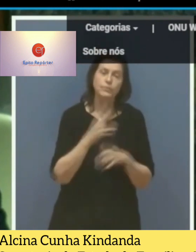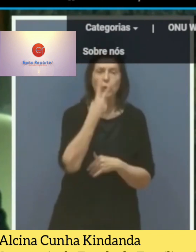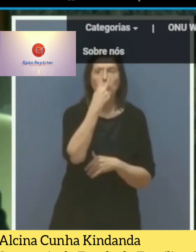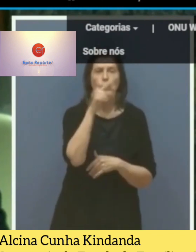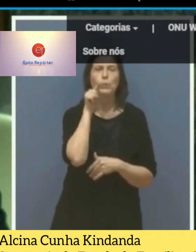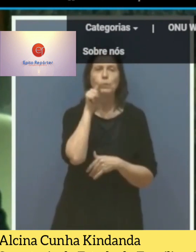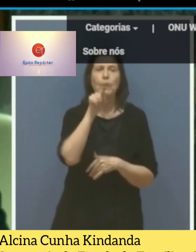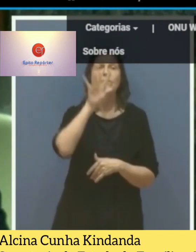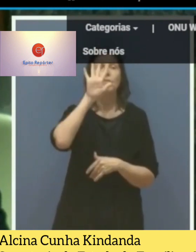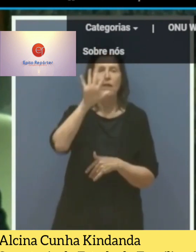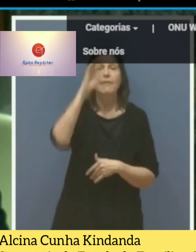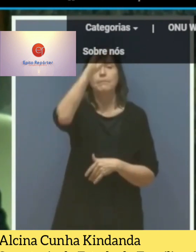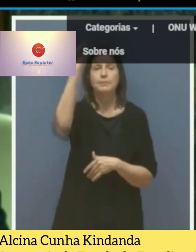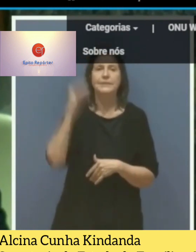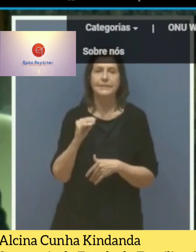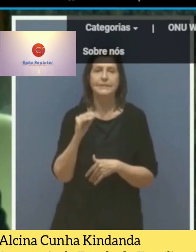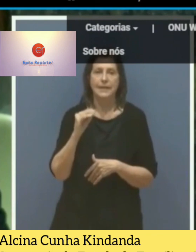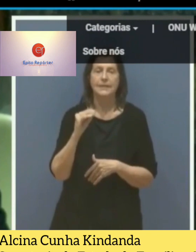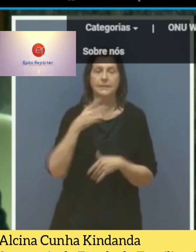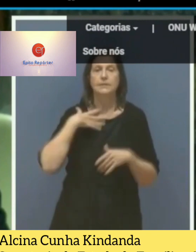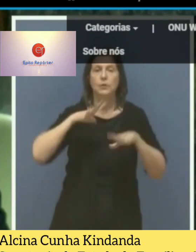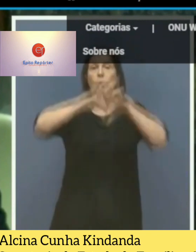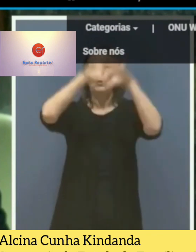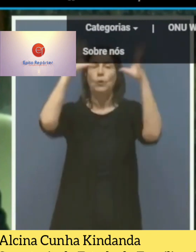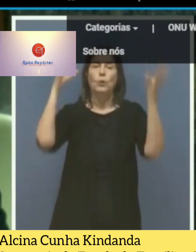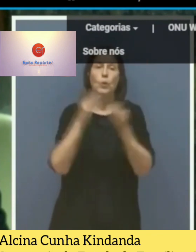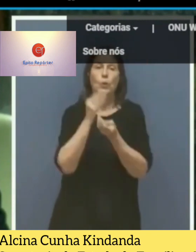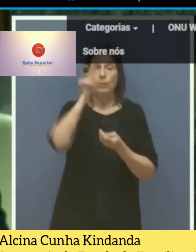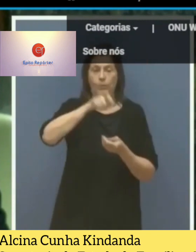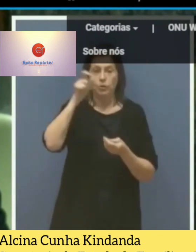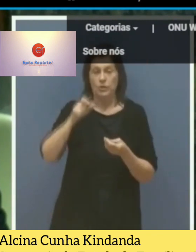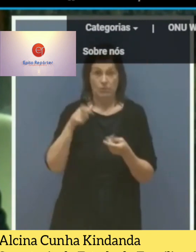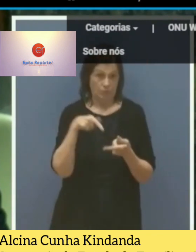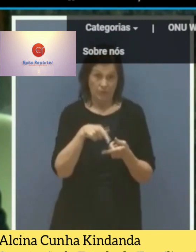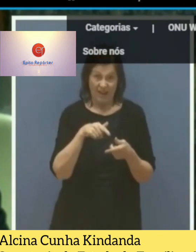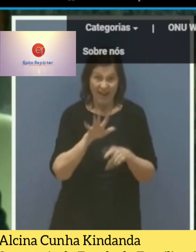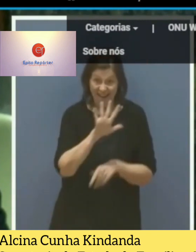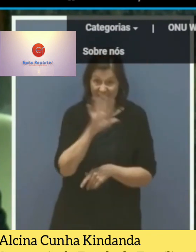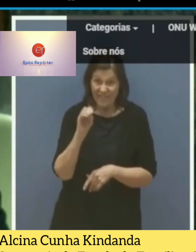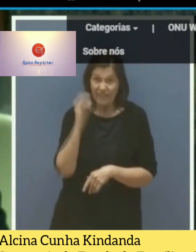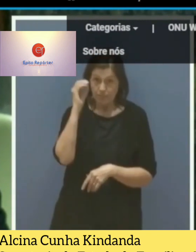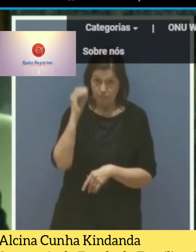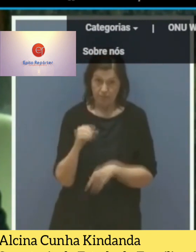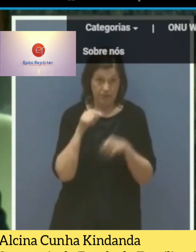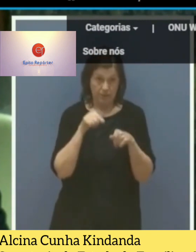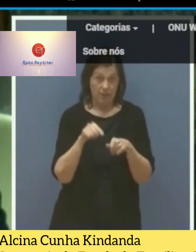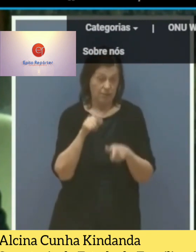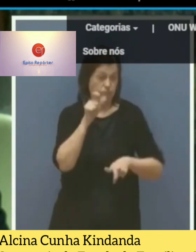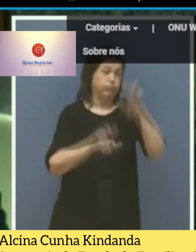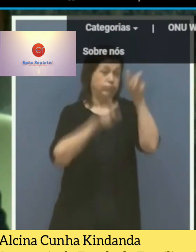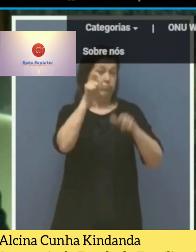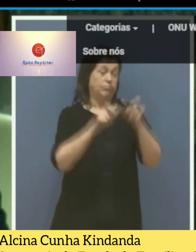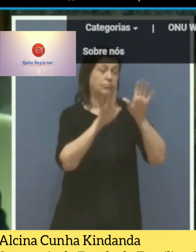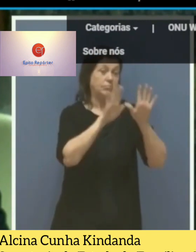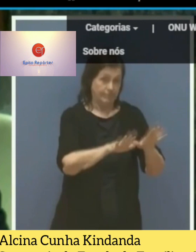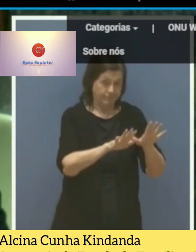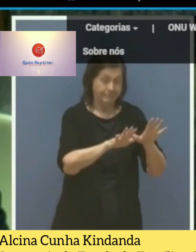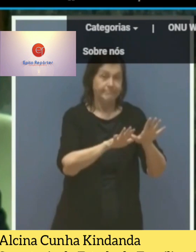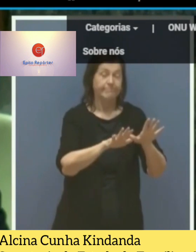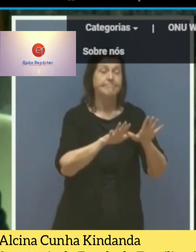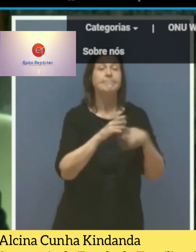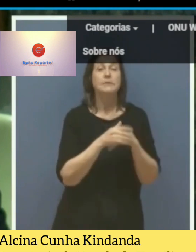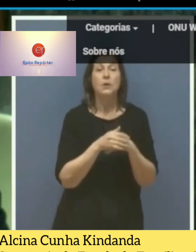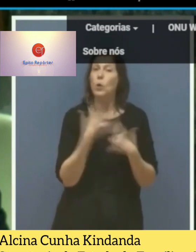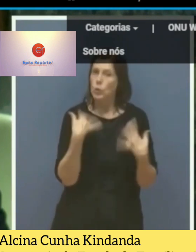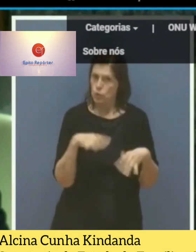população mais de 50% vivem em zonas urbanas e a deficiência física é a que mais